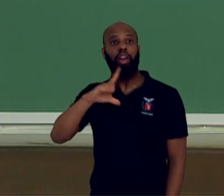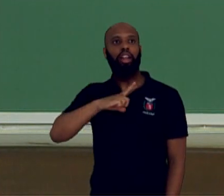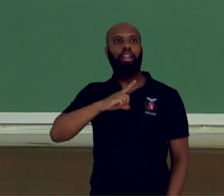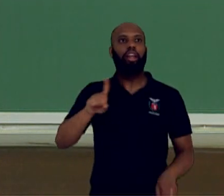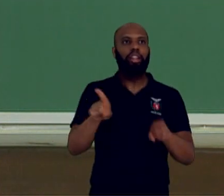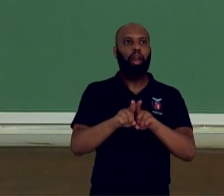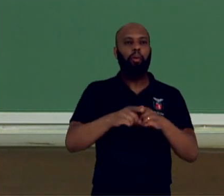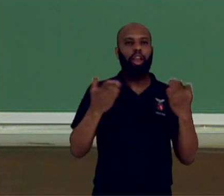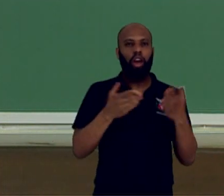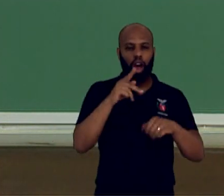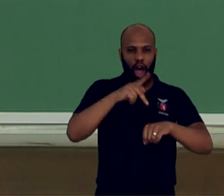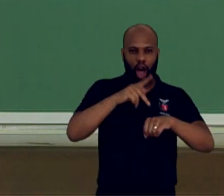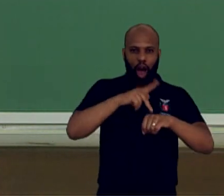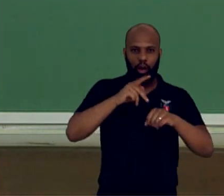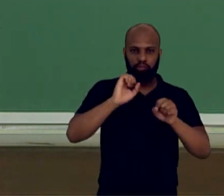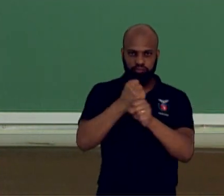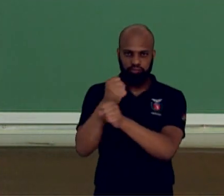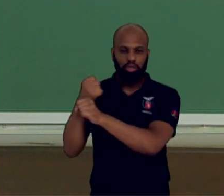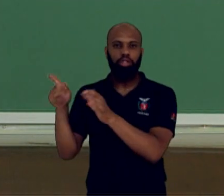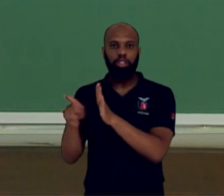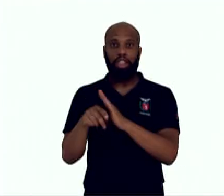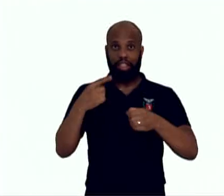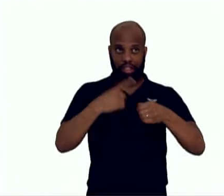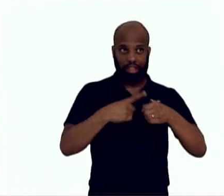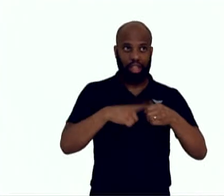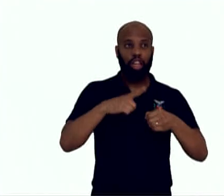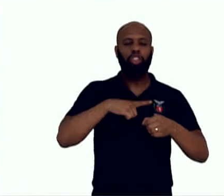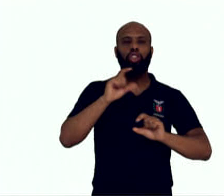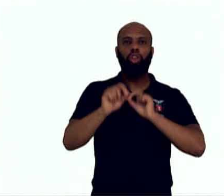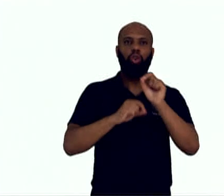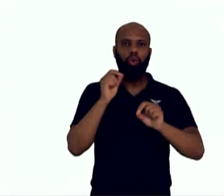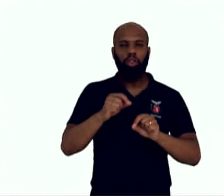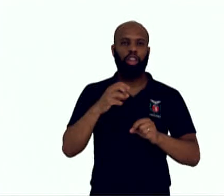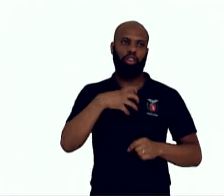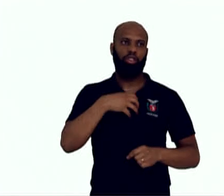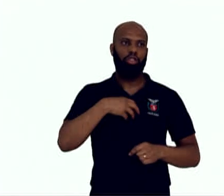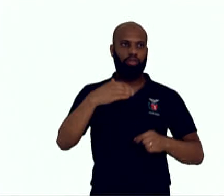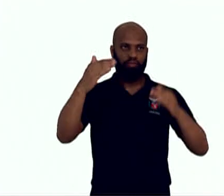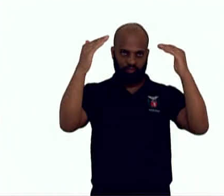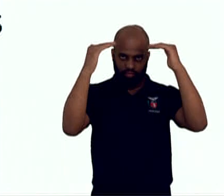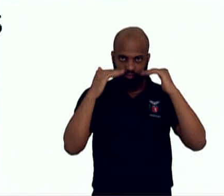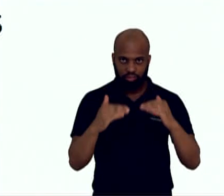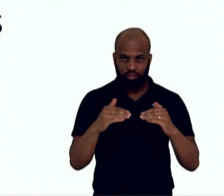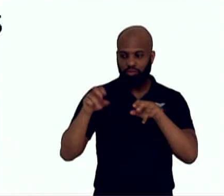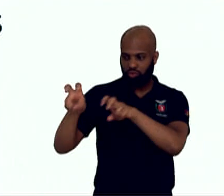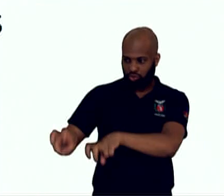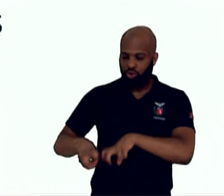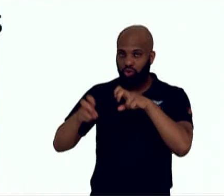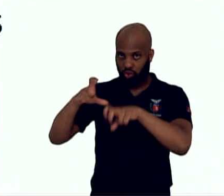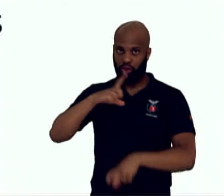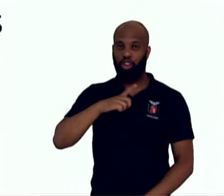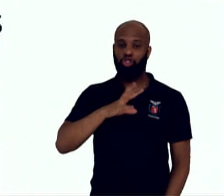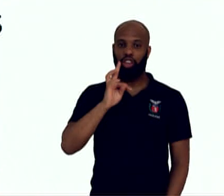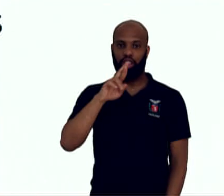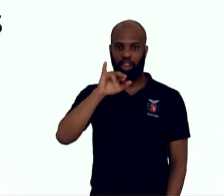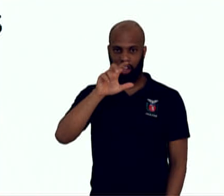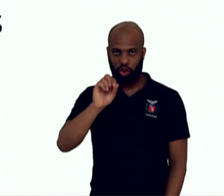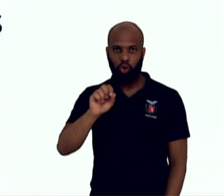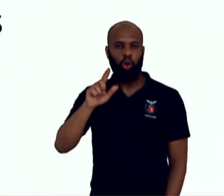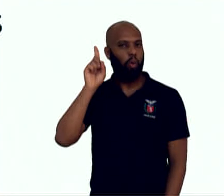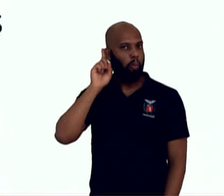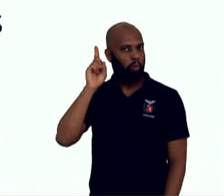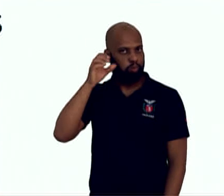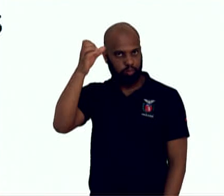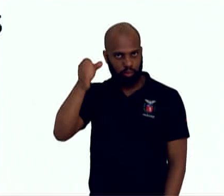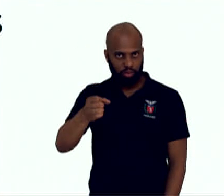ruínas da cidade. As principais agriculturas eram algodão, trigo, cevada e damasco. Aí entra um período